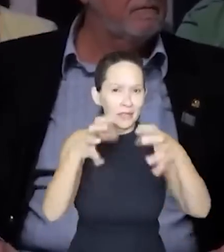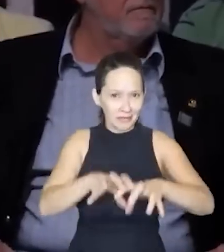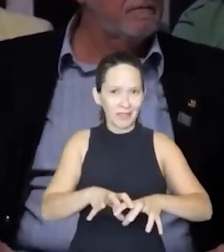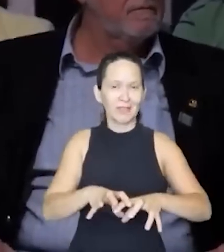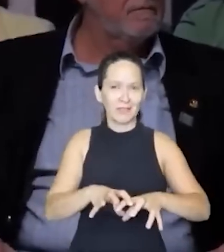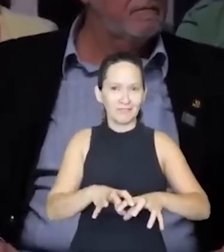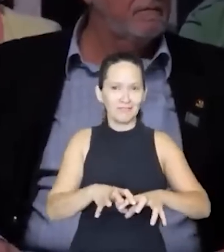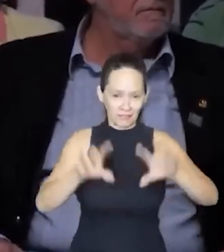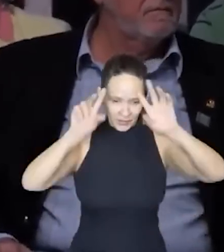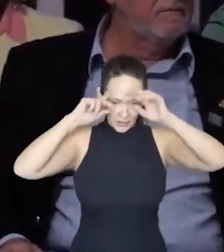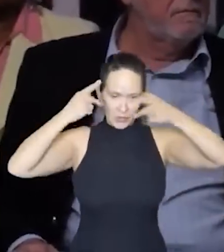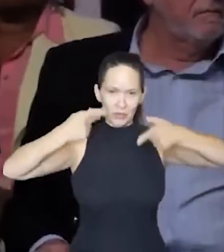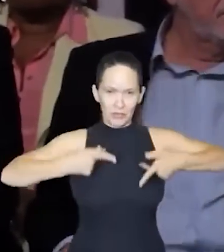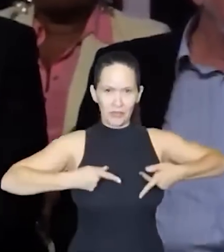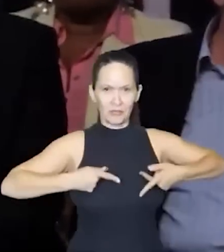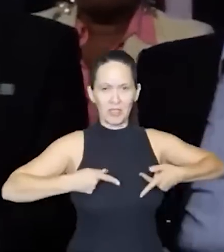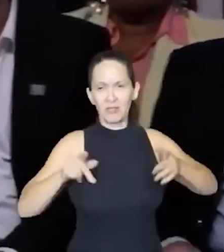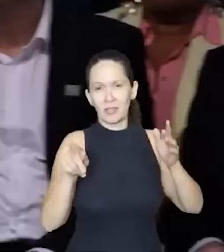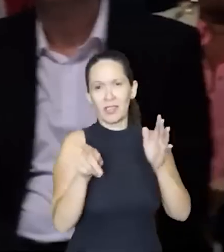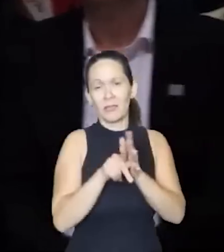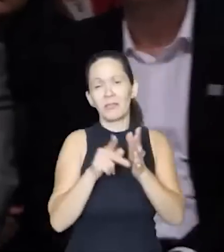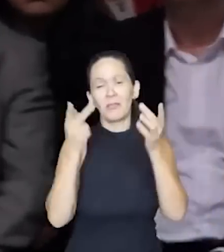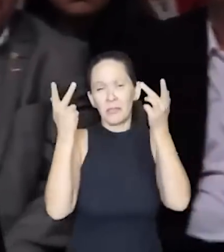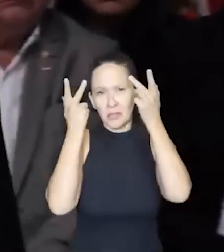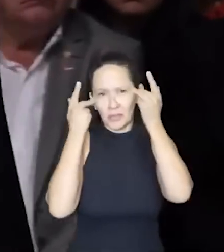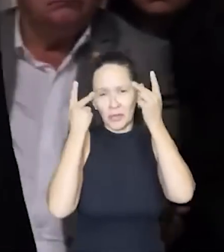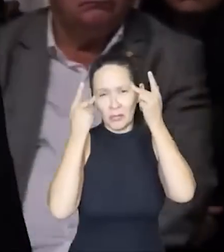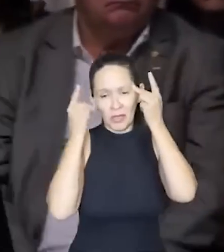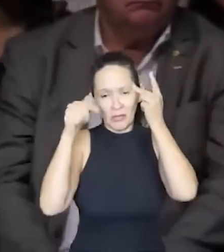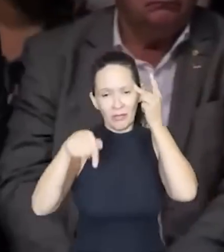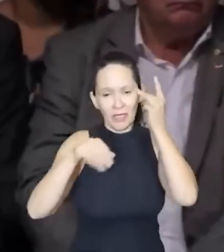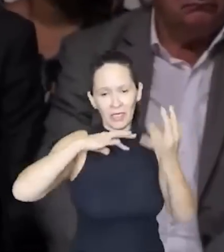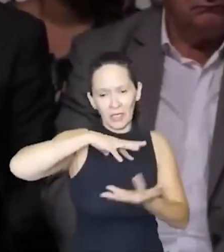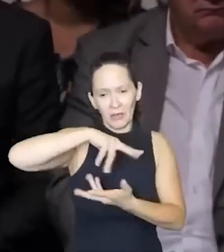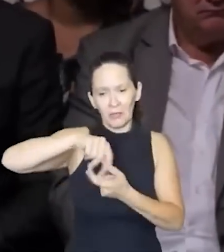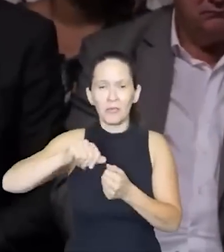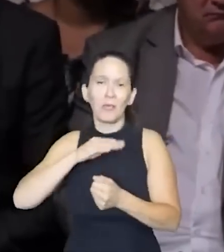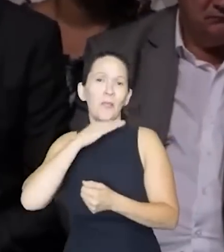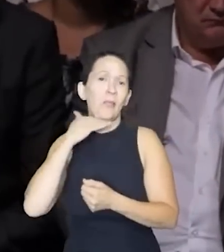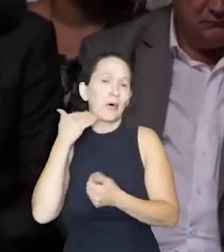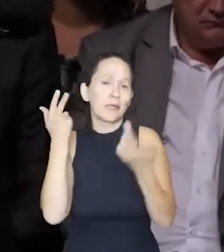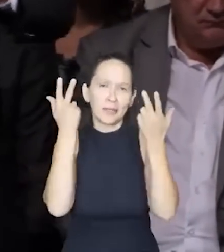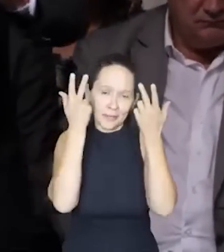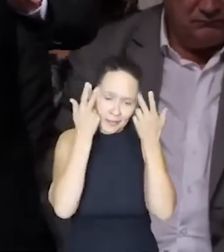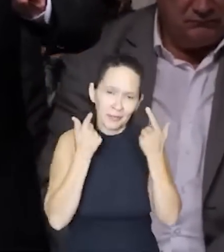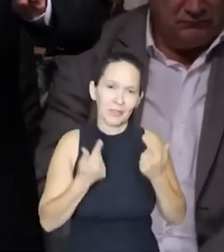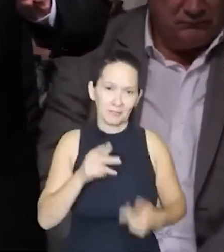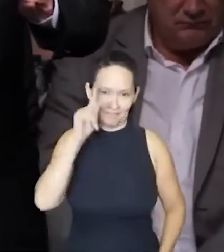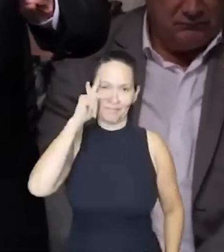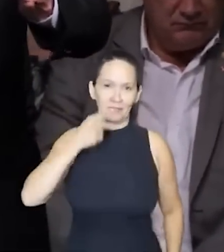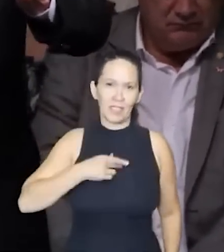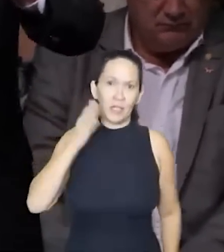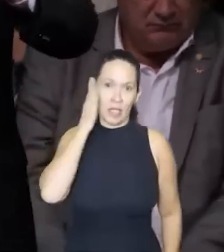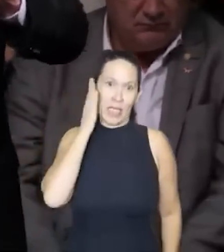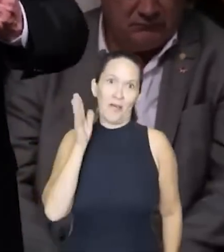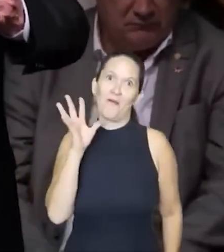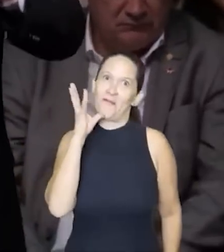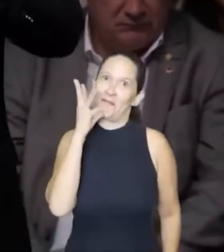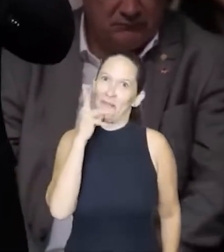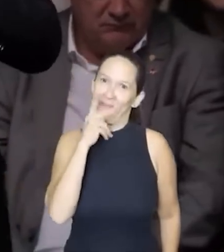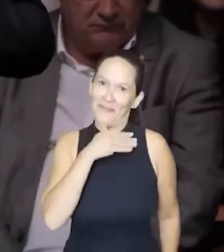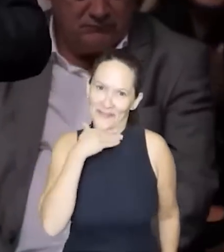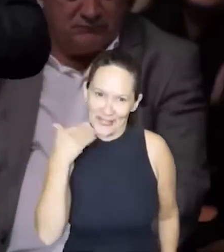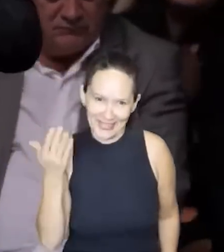leva, porque eles já cumpriram com a sua missão aqui na Terra. Eu sei que vou demorar. Eu